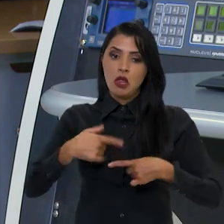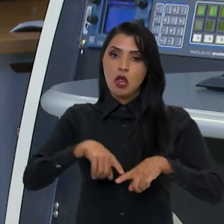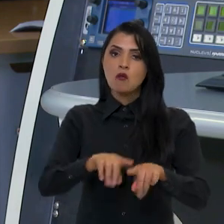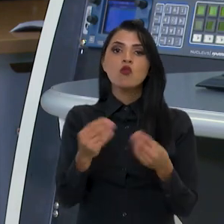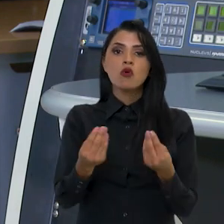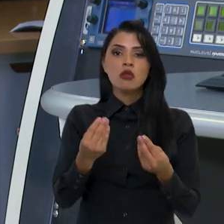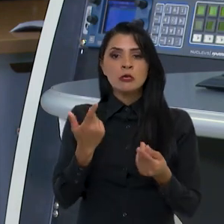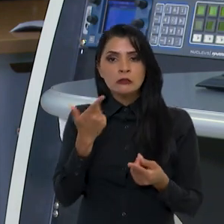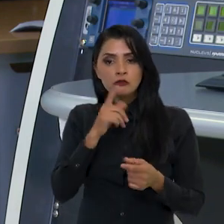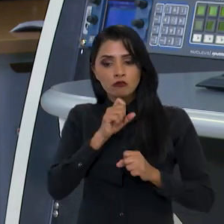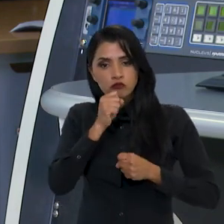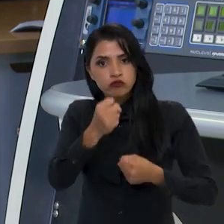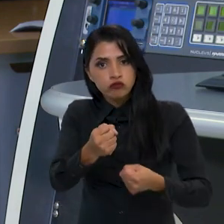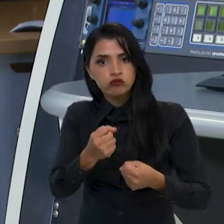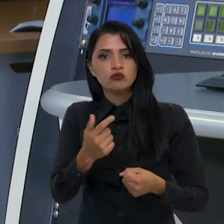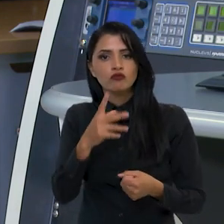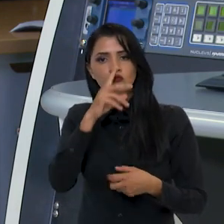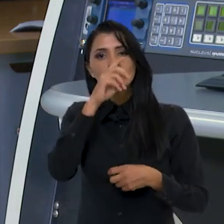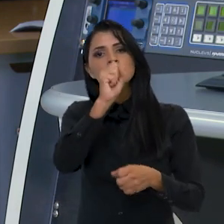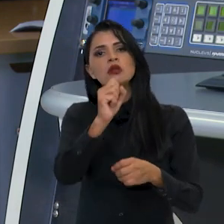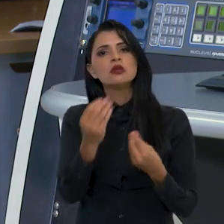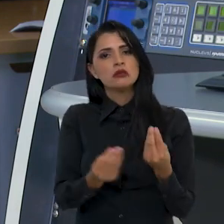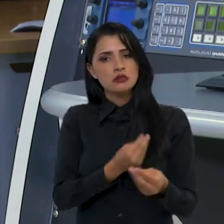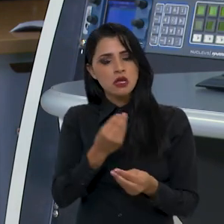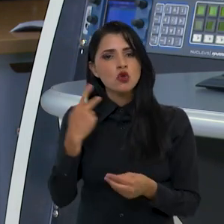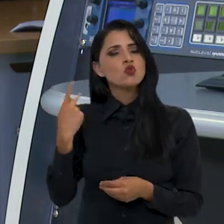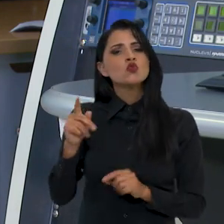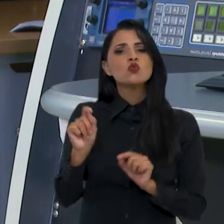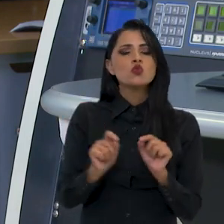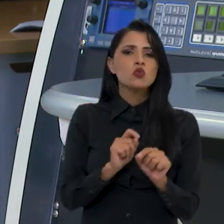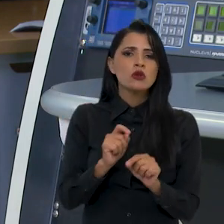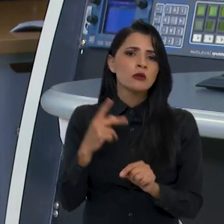tempo, trabalhar e fortalecer